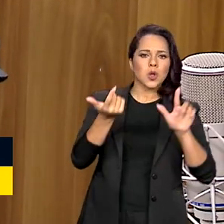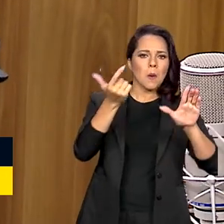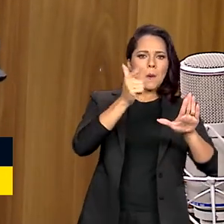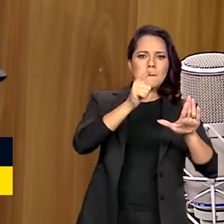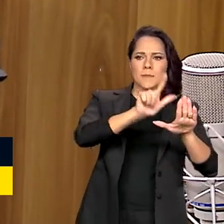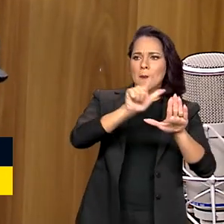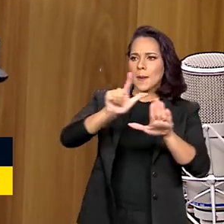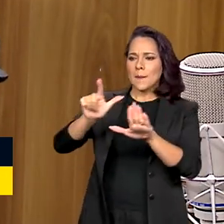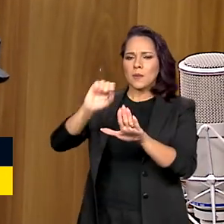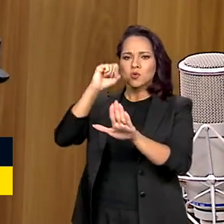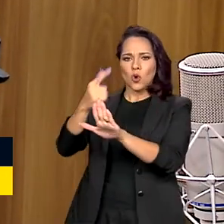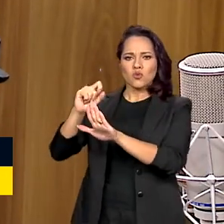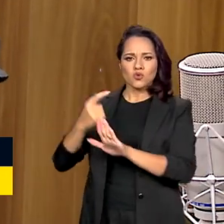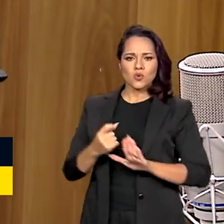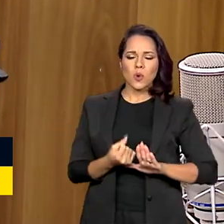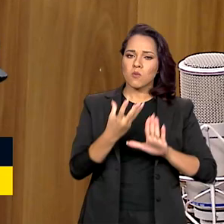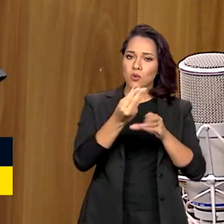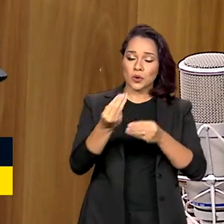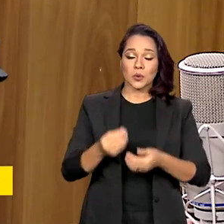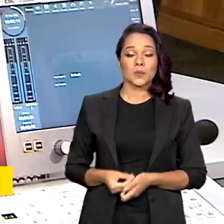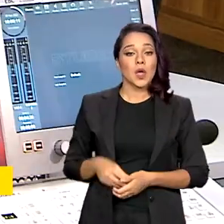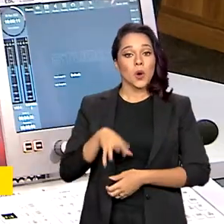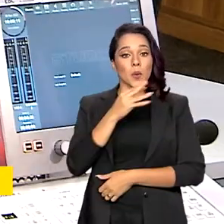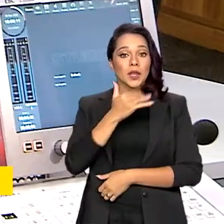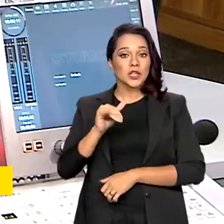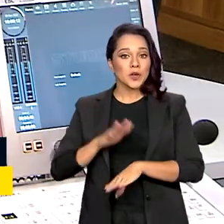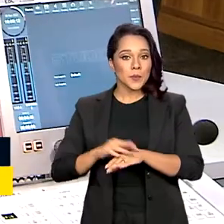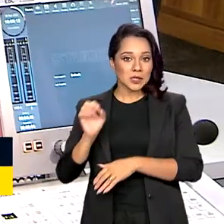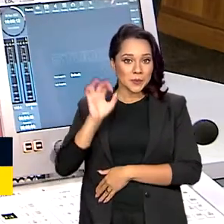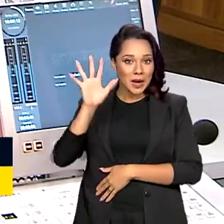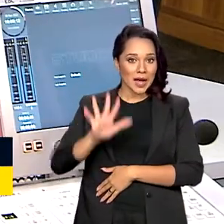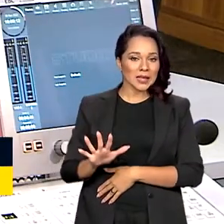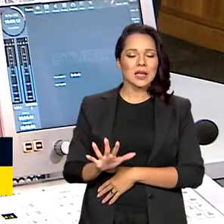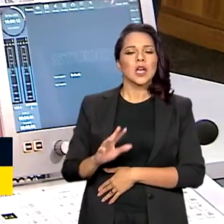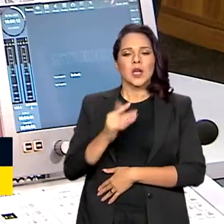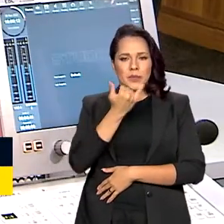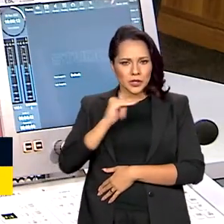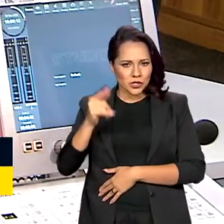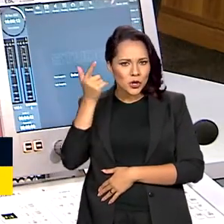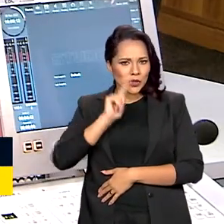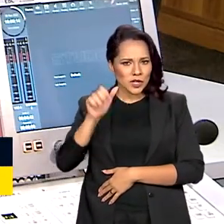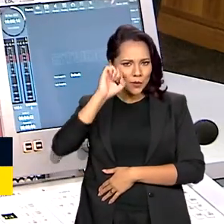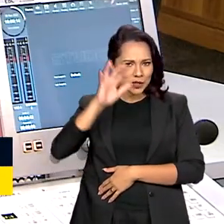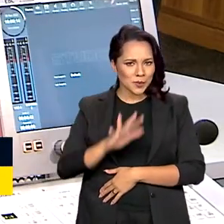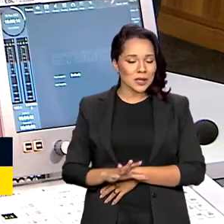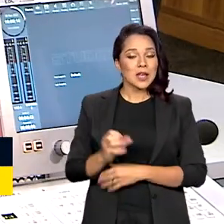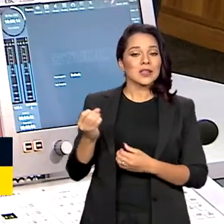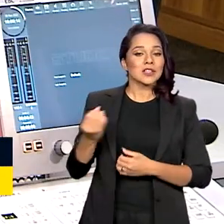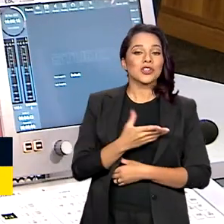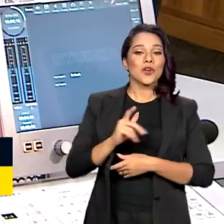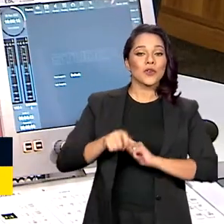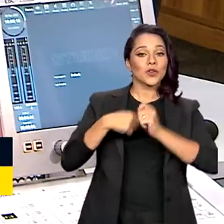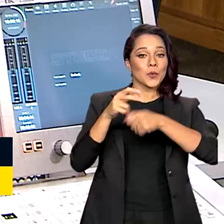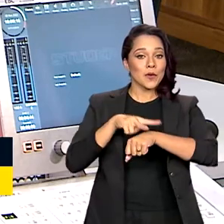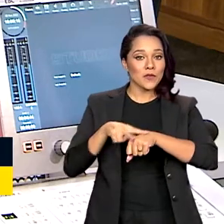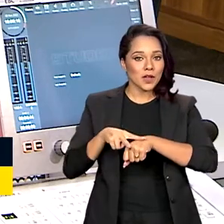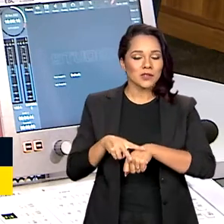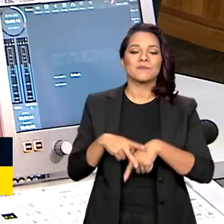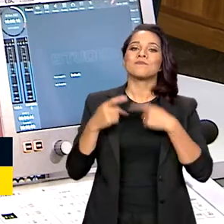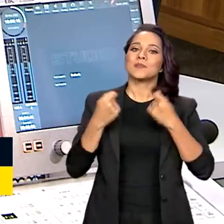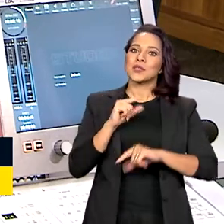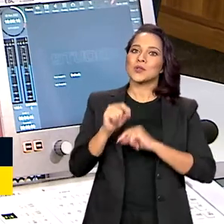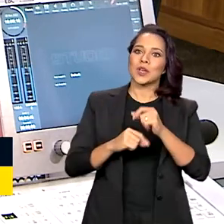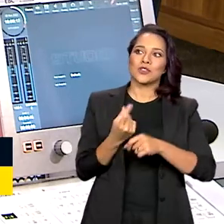deve quintuplicar isso. Uma energia mais barata. E para essa energia ser mais barata e essa nova economia verde acontecer, você precisa